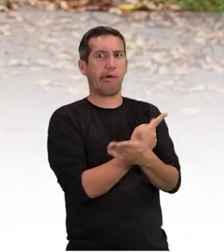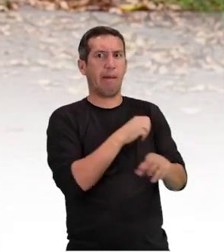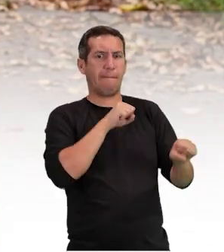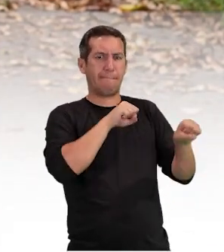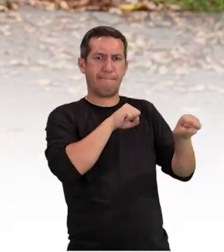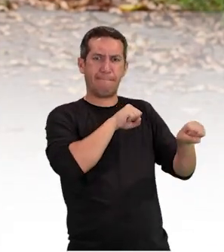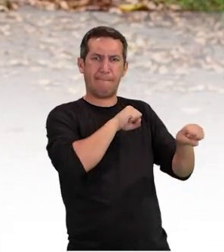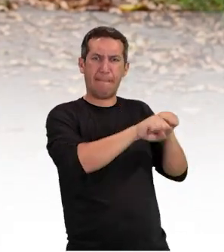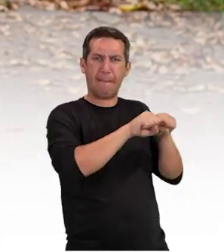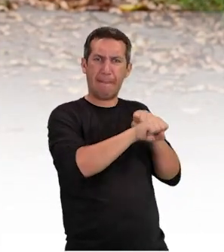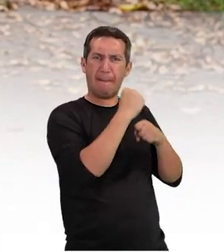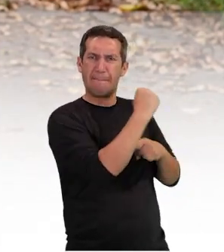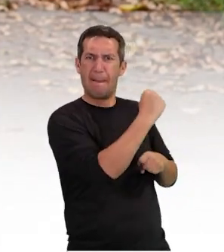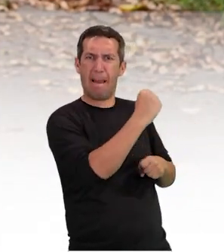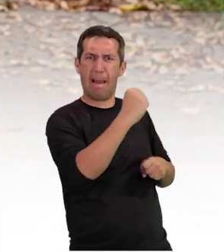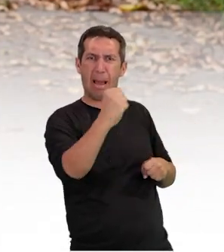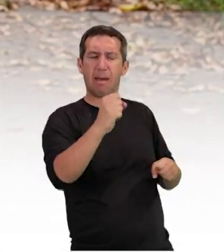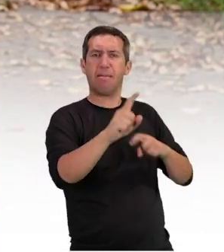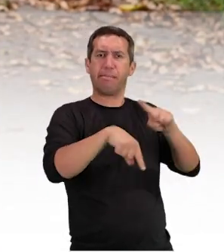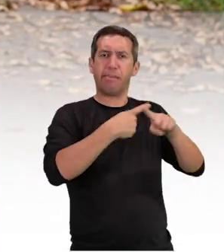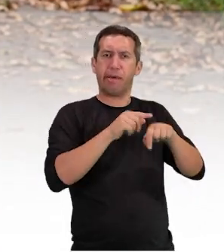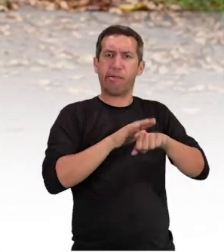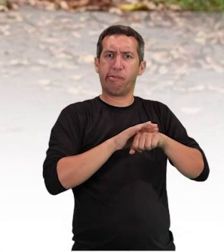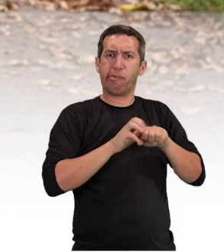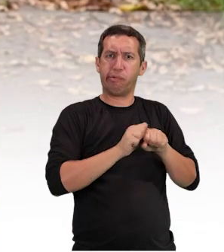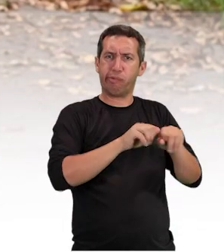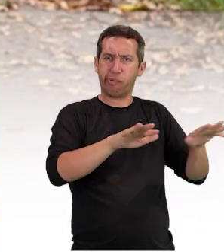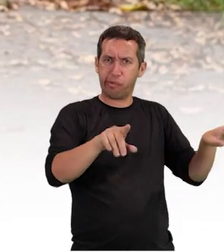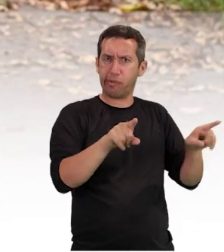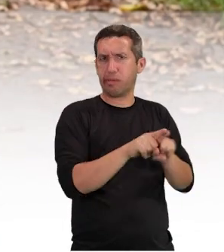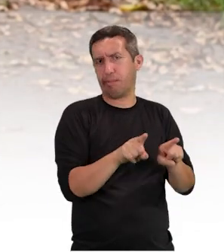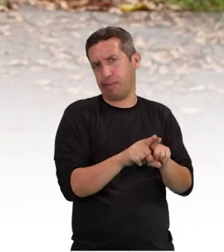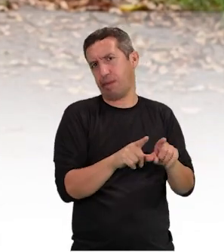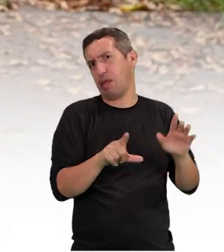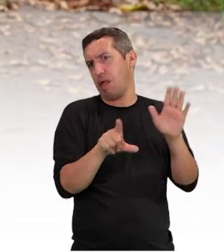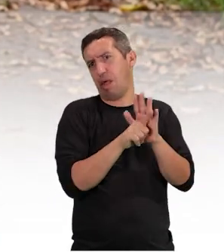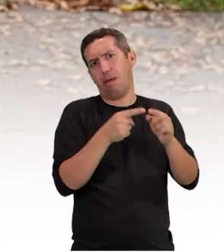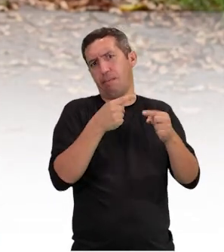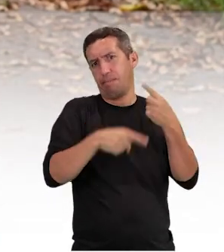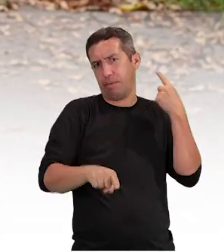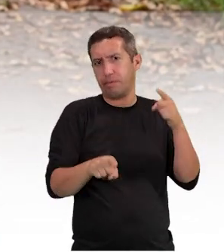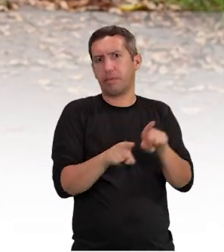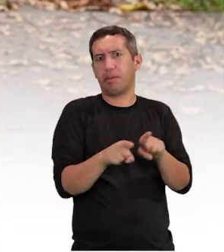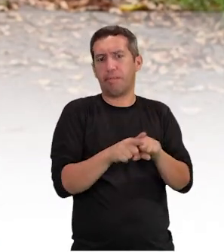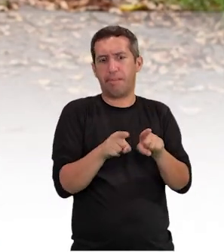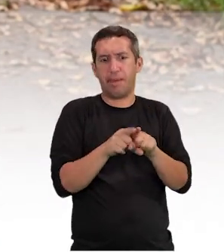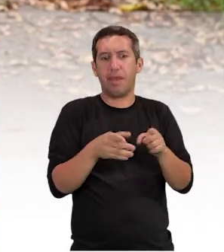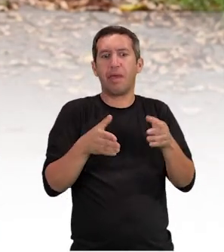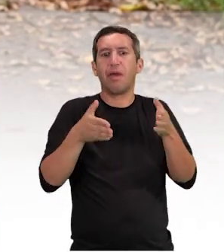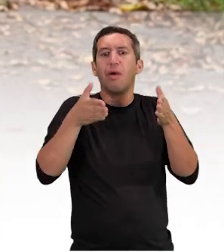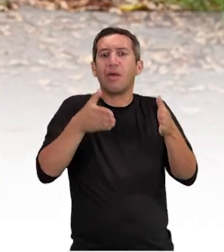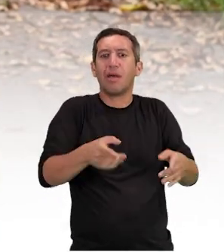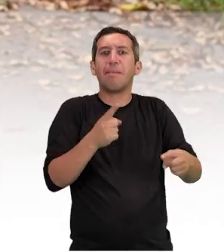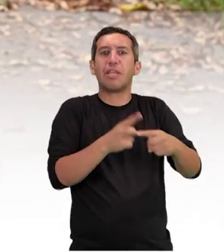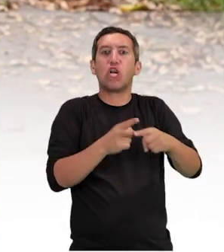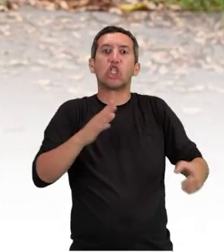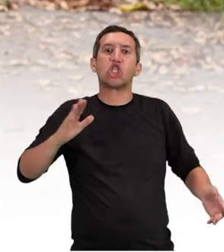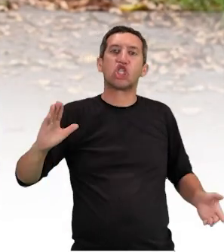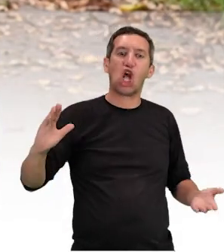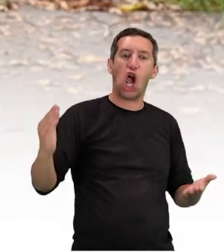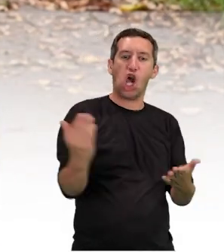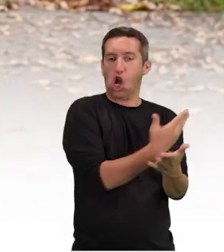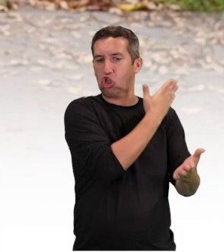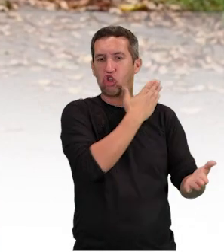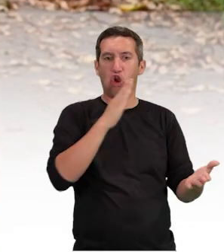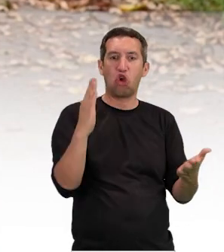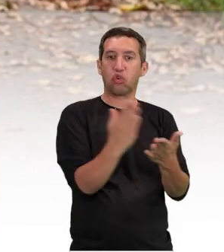assassinatos, disseminação de doenças e uma série de violações, como a remoção dos cemitérios das aldeias, locais